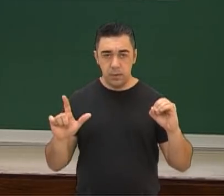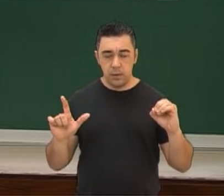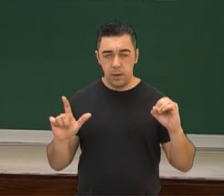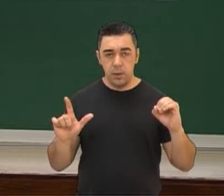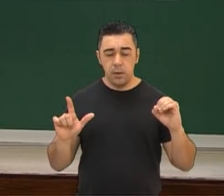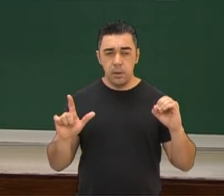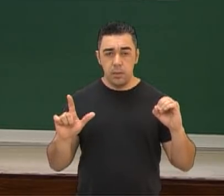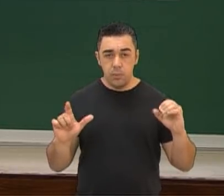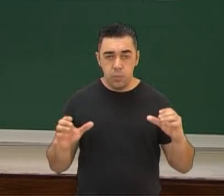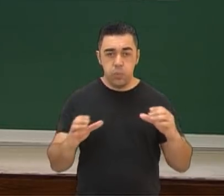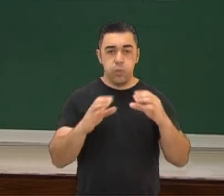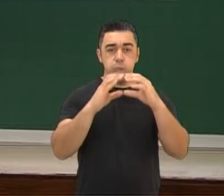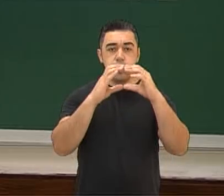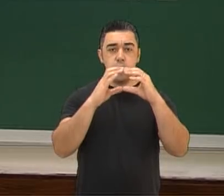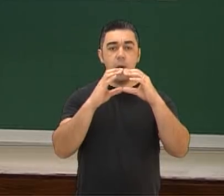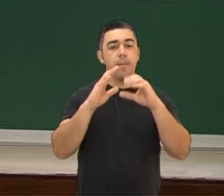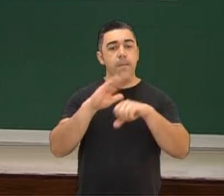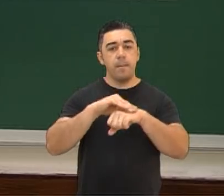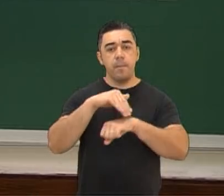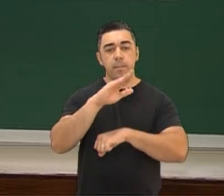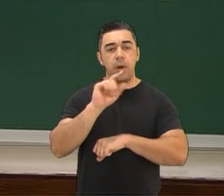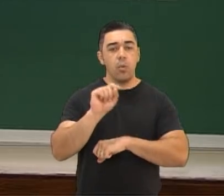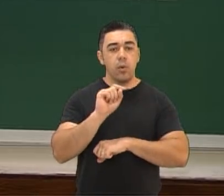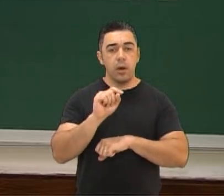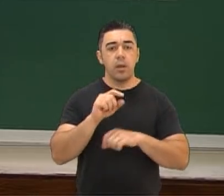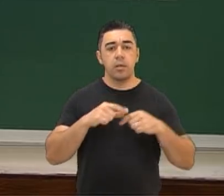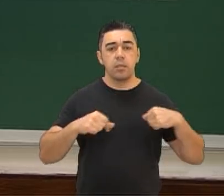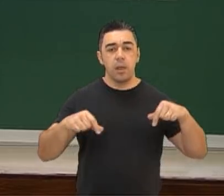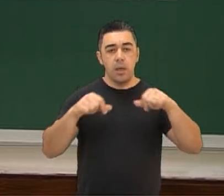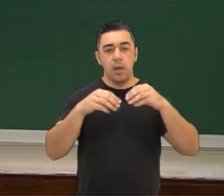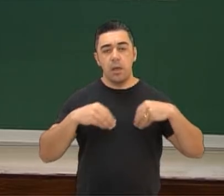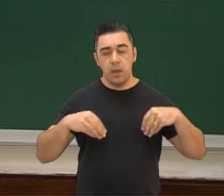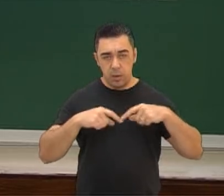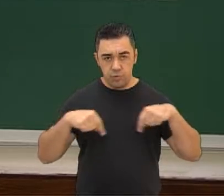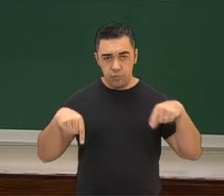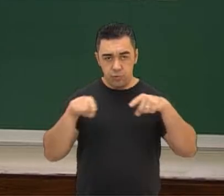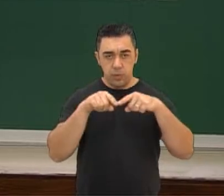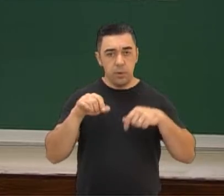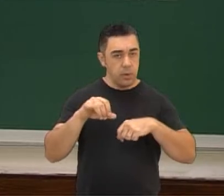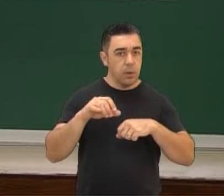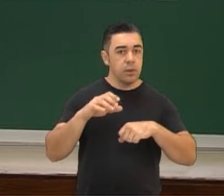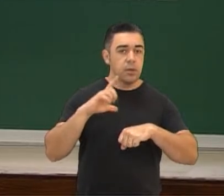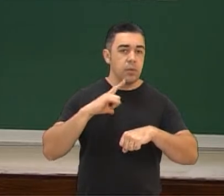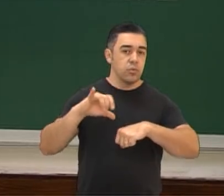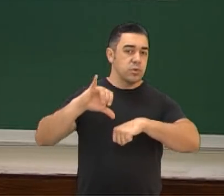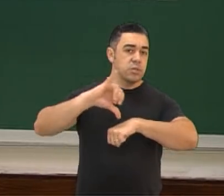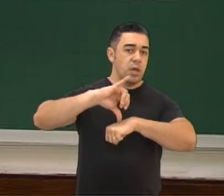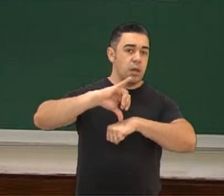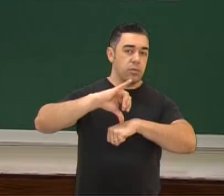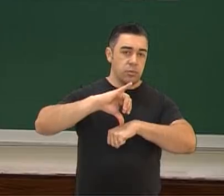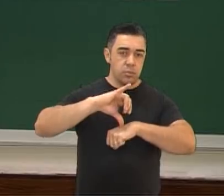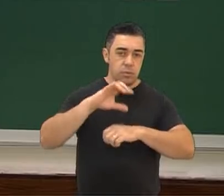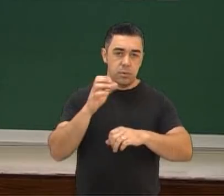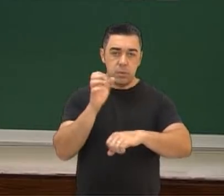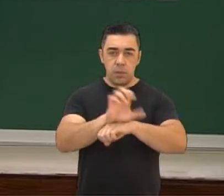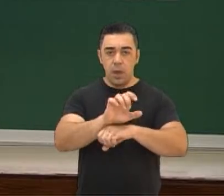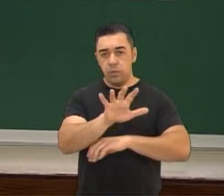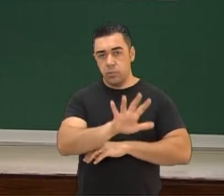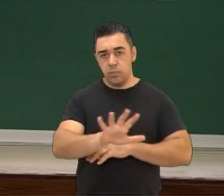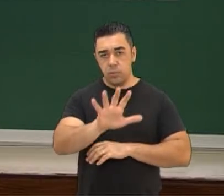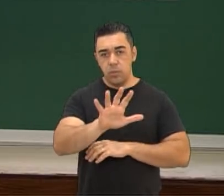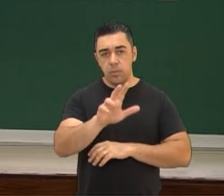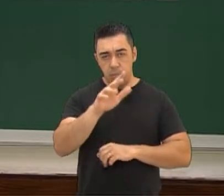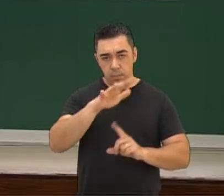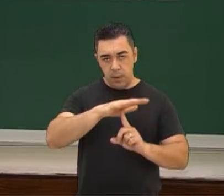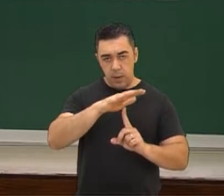uma concentração maior dessas terras indígenas aqui na porção mais central do nosso estado. Então, como estão distribuídas